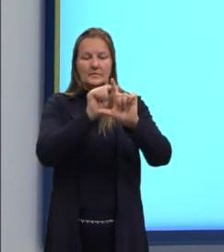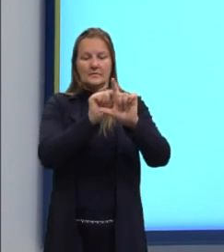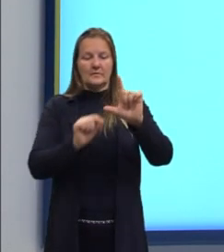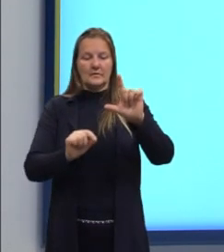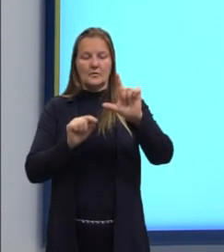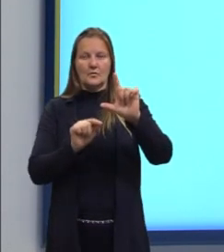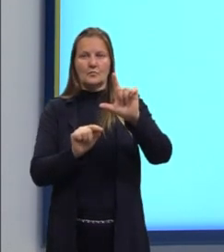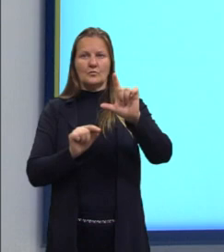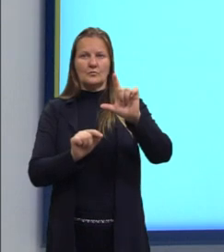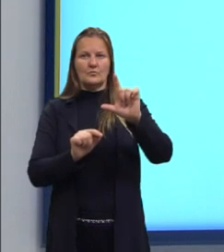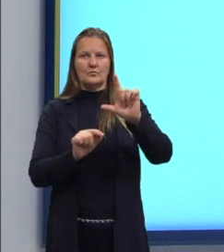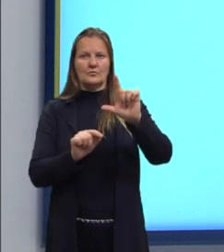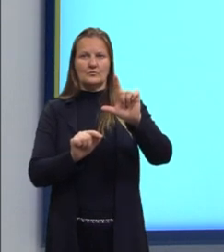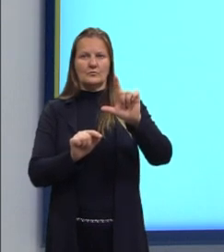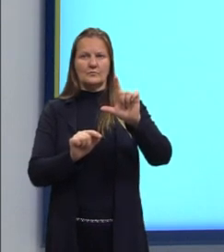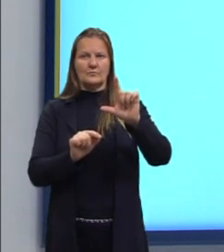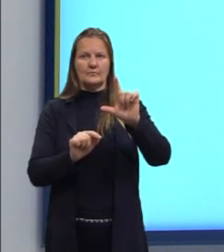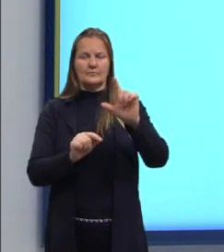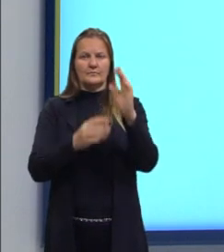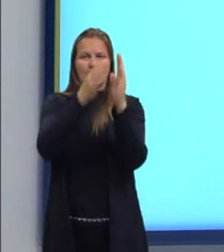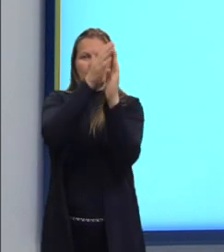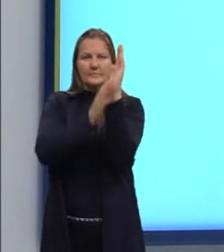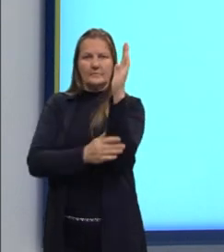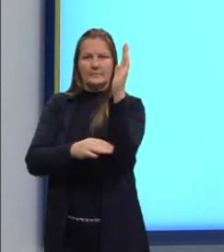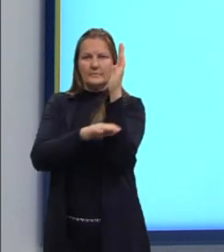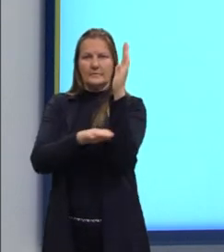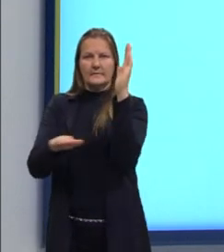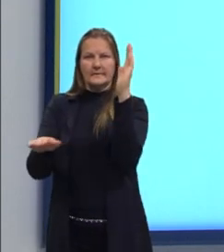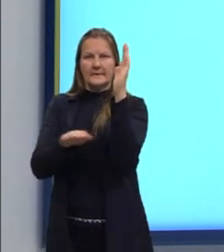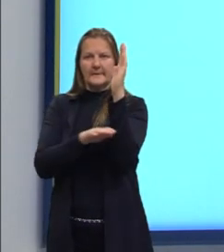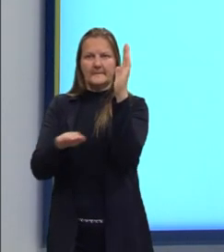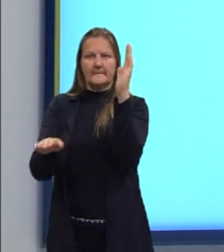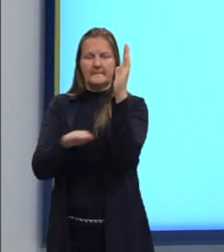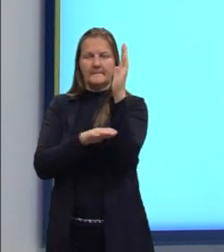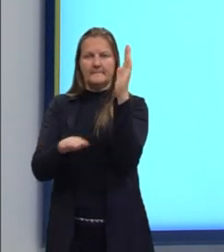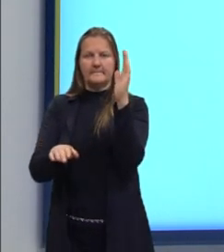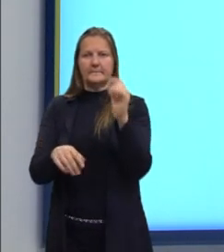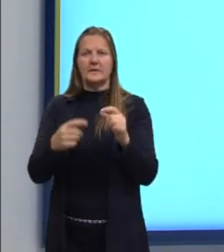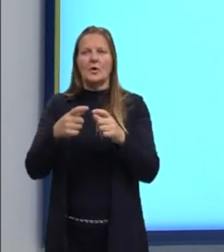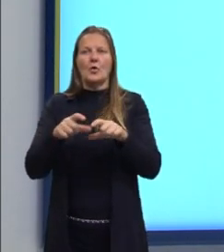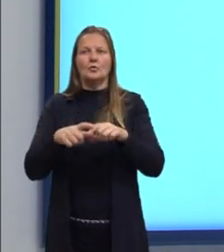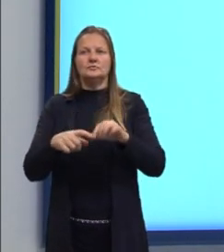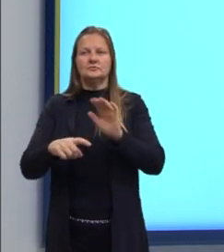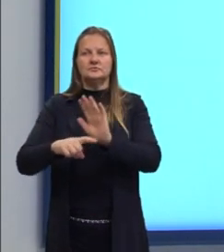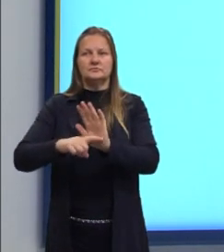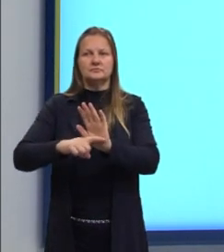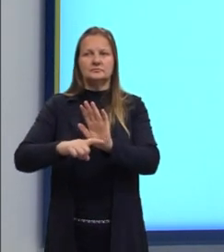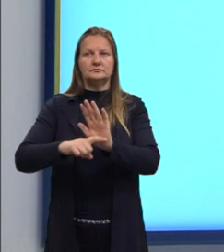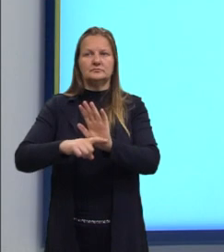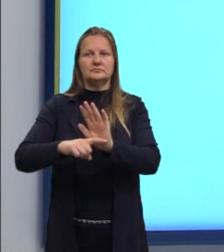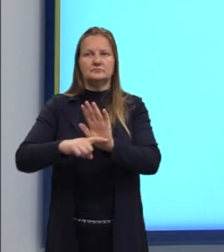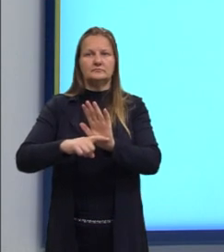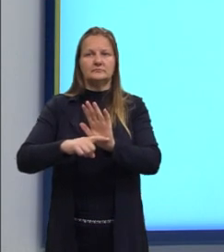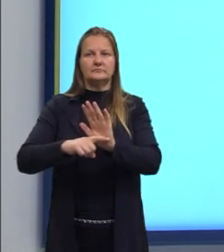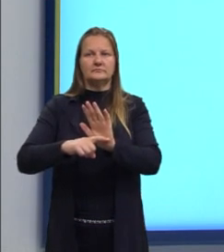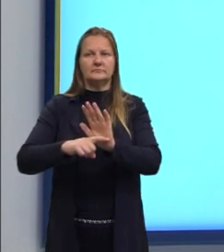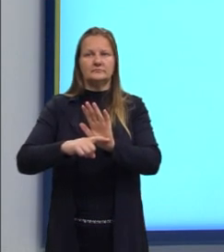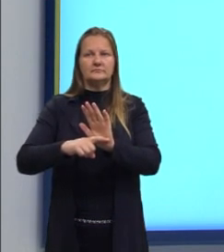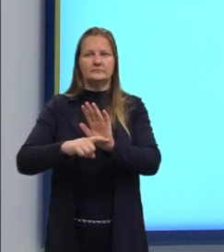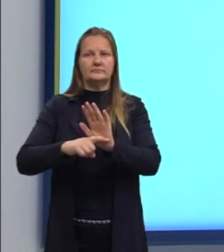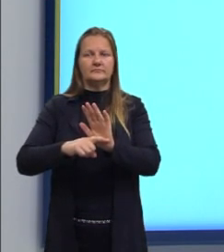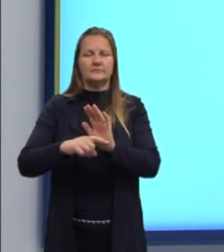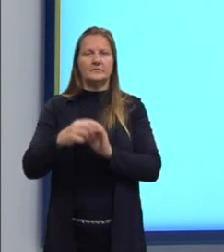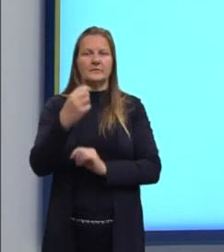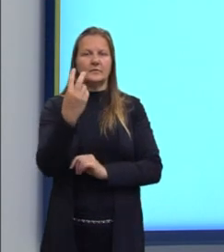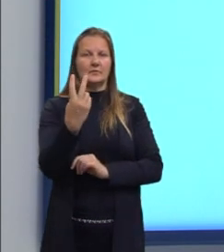cruzam em um pontinho no nosso plano cartesiano e o ponto que ela se cruzam é o par ordenado 2 e